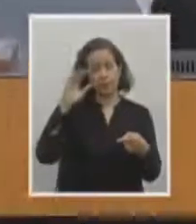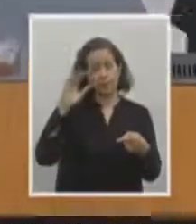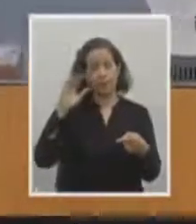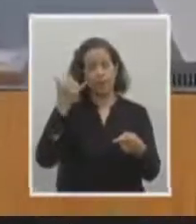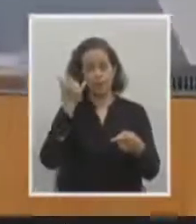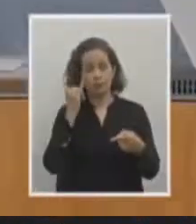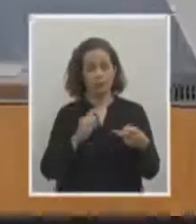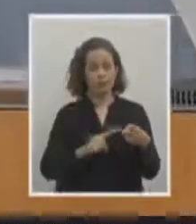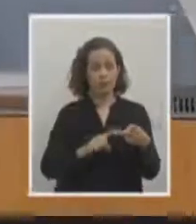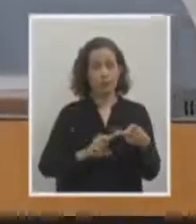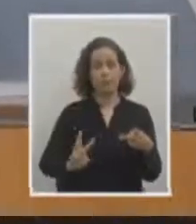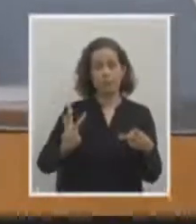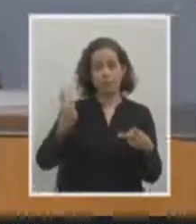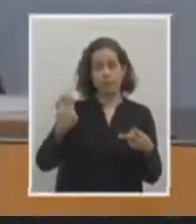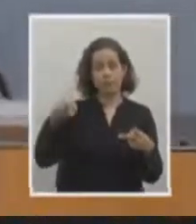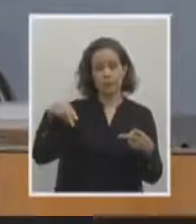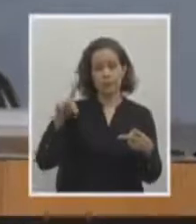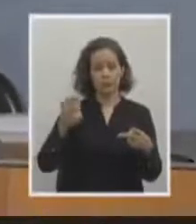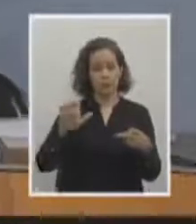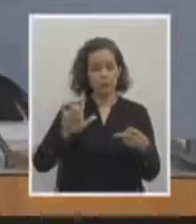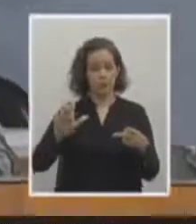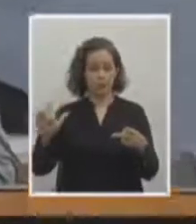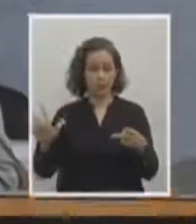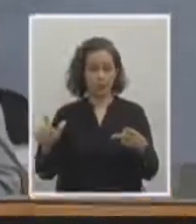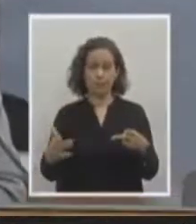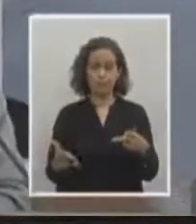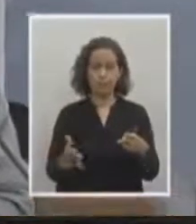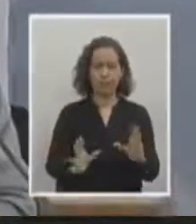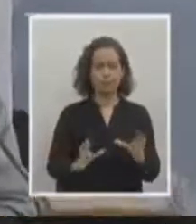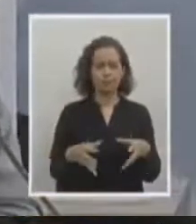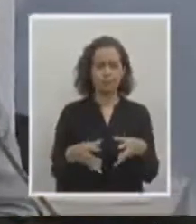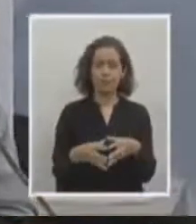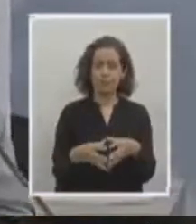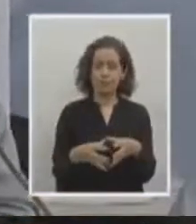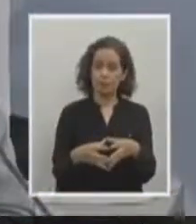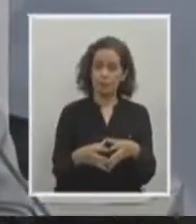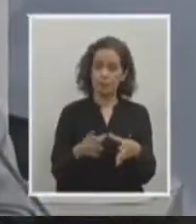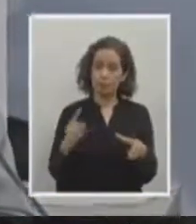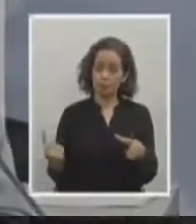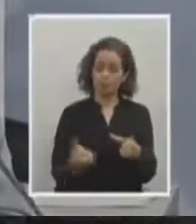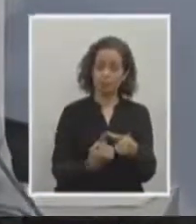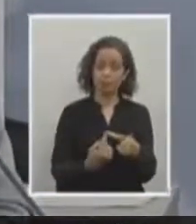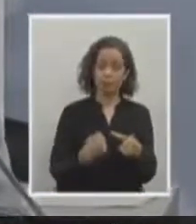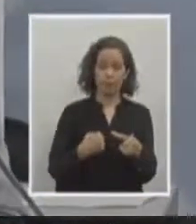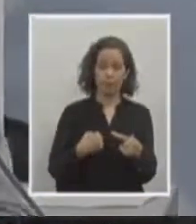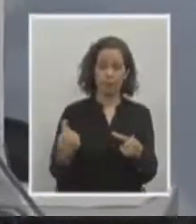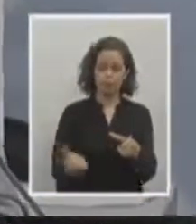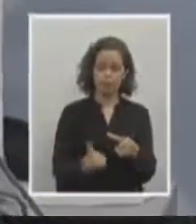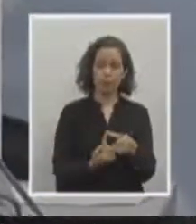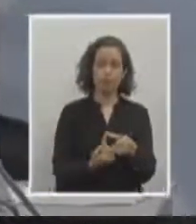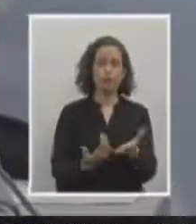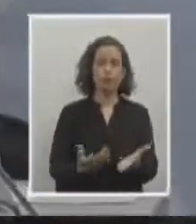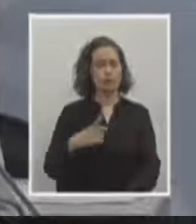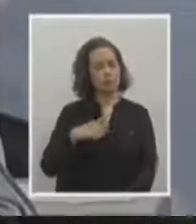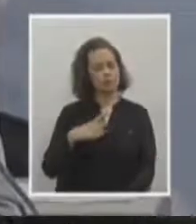que, nesta comissão e que eu faço parte, eu tenho na minha